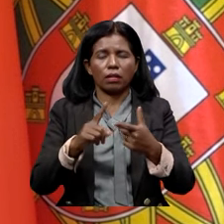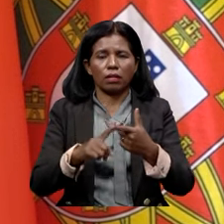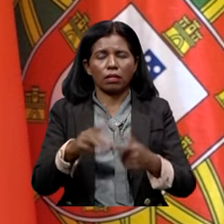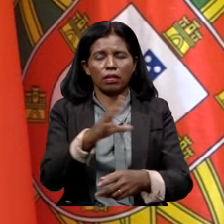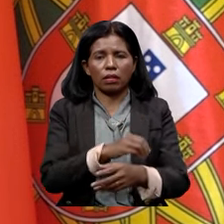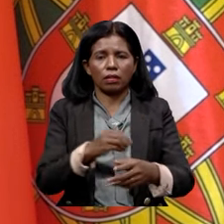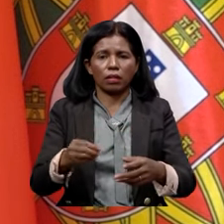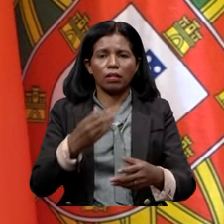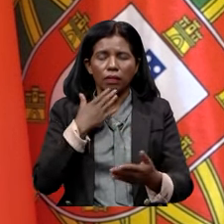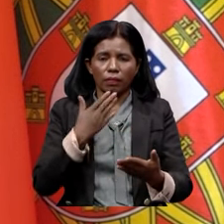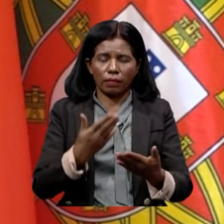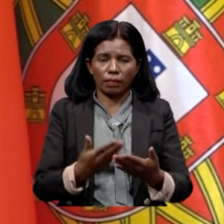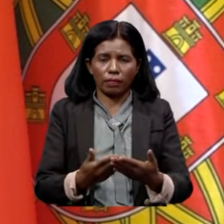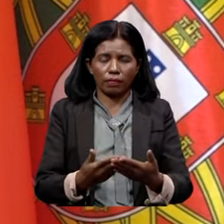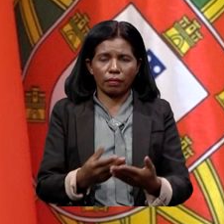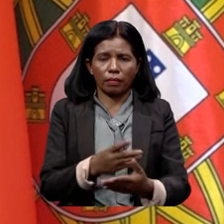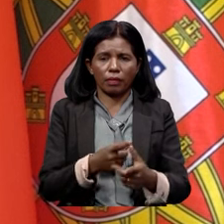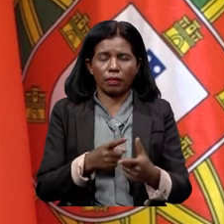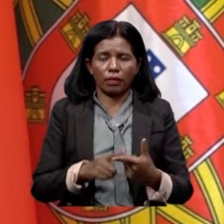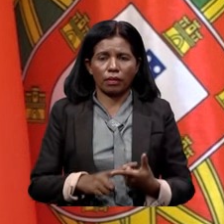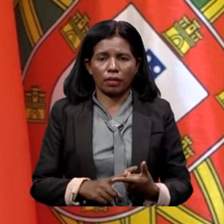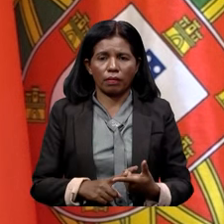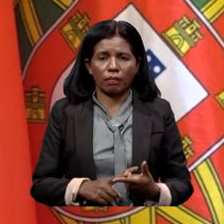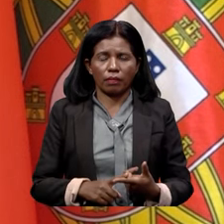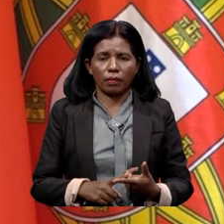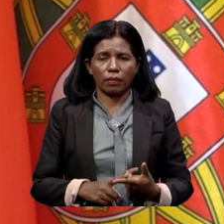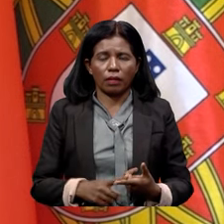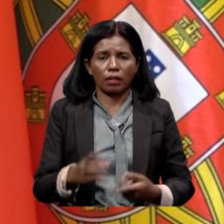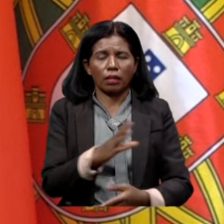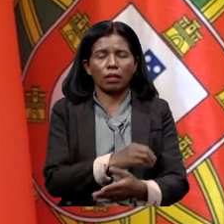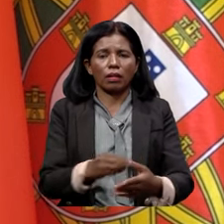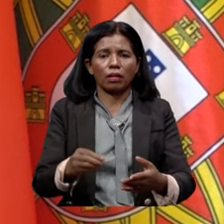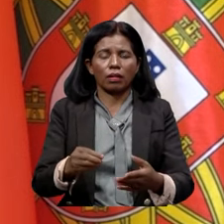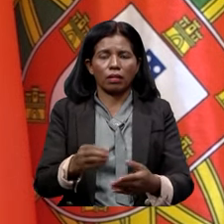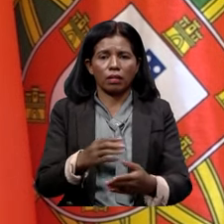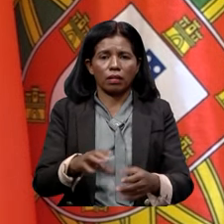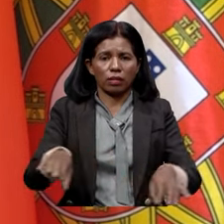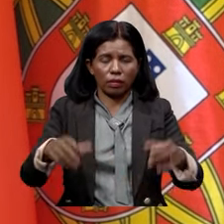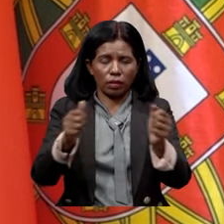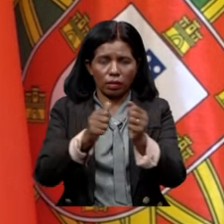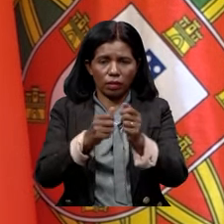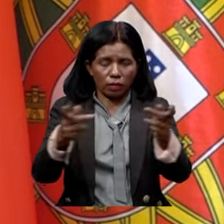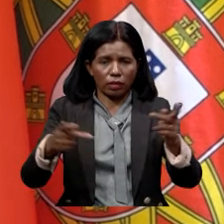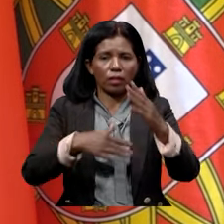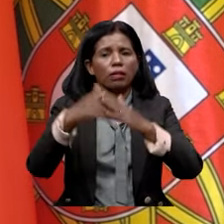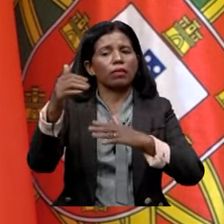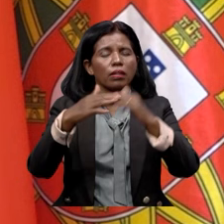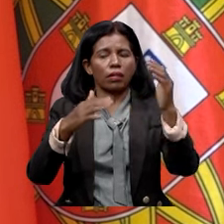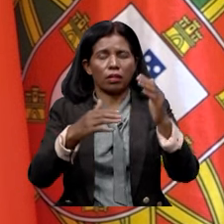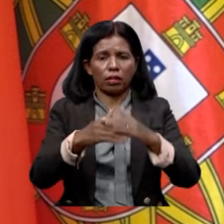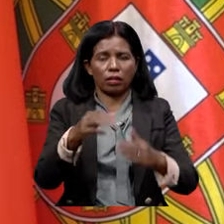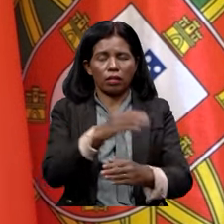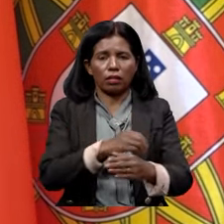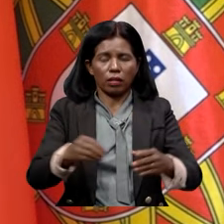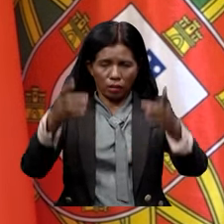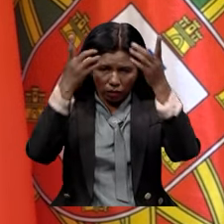novo impulso nos próximos anos e, a par do acordo de cooperação na área das infraestruturas, poderá ser